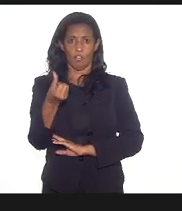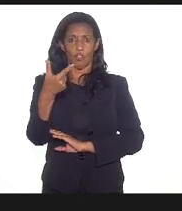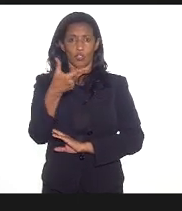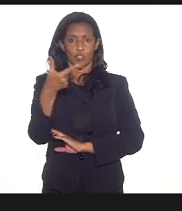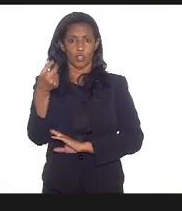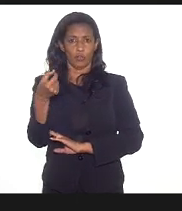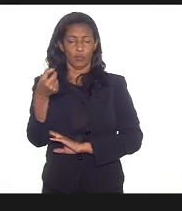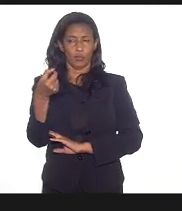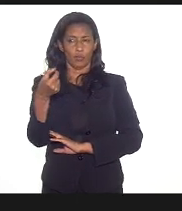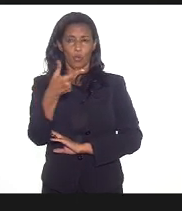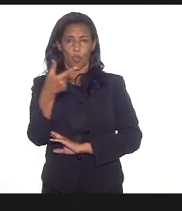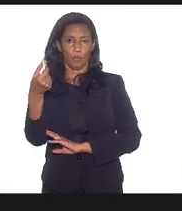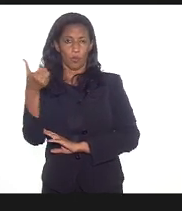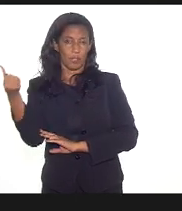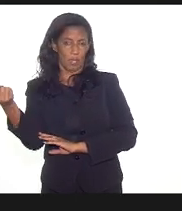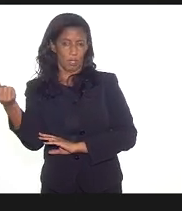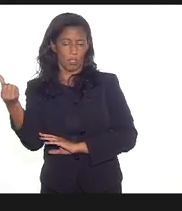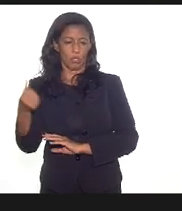de 2006.